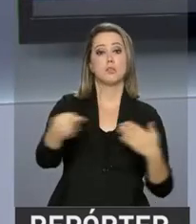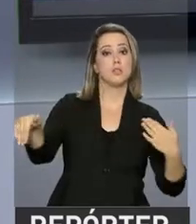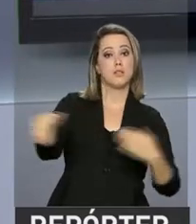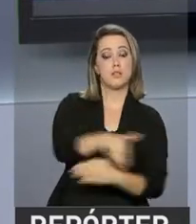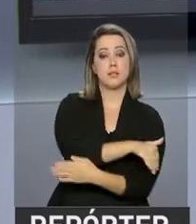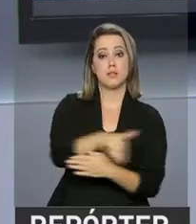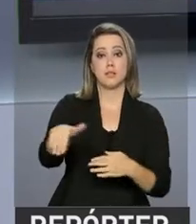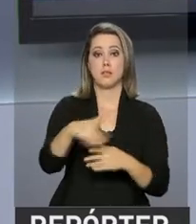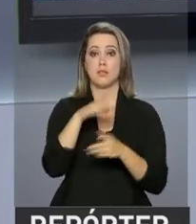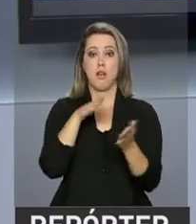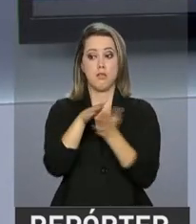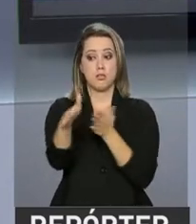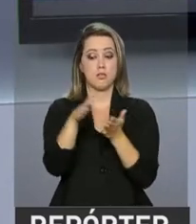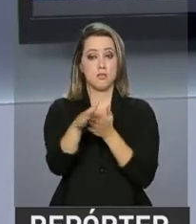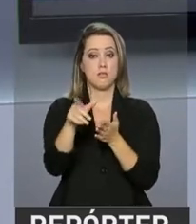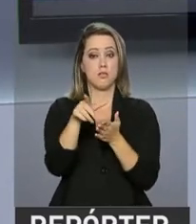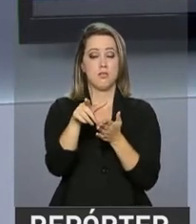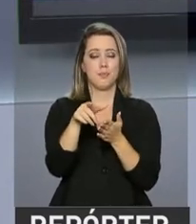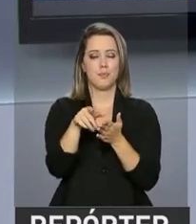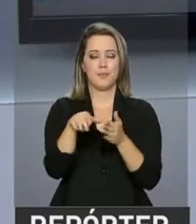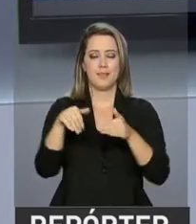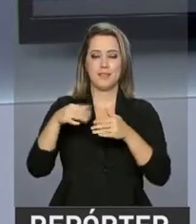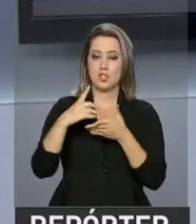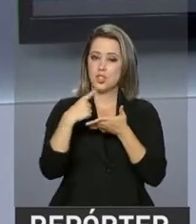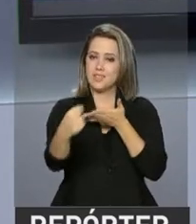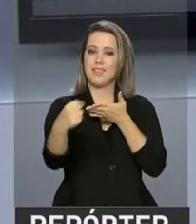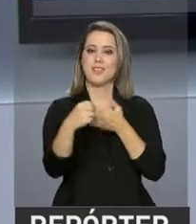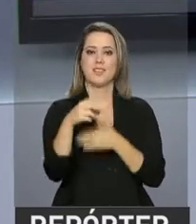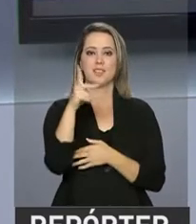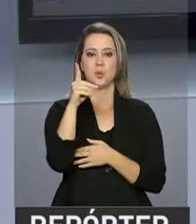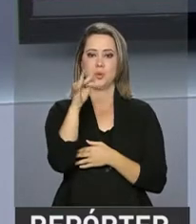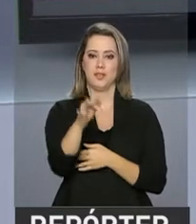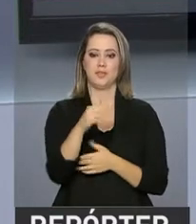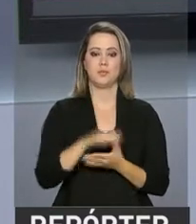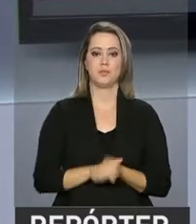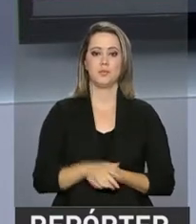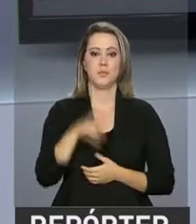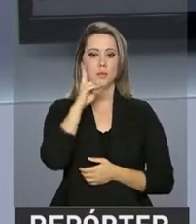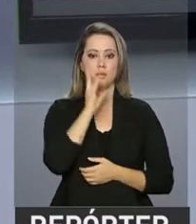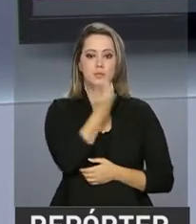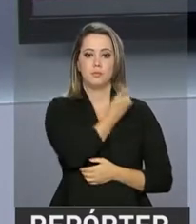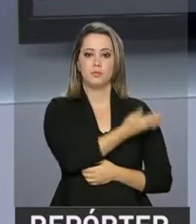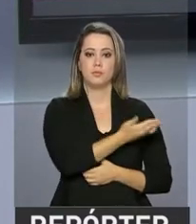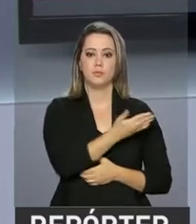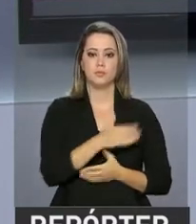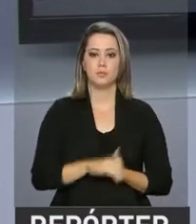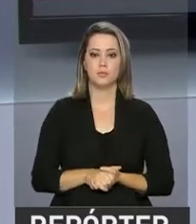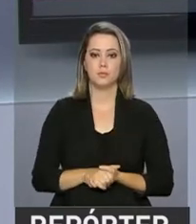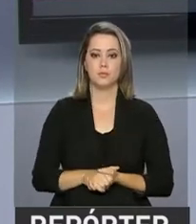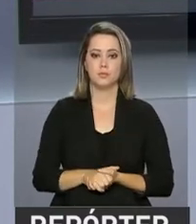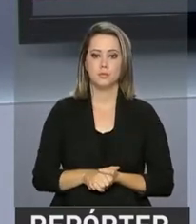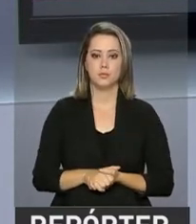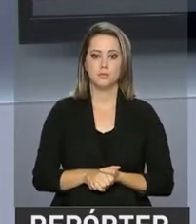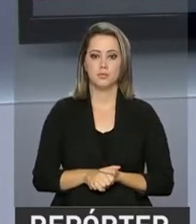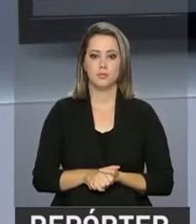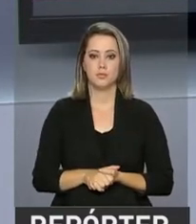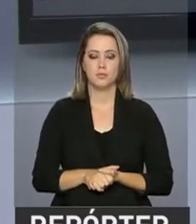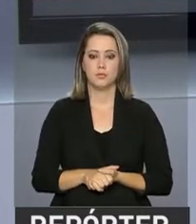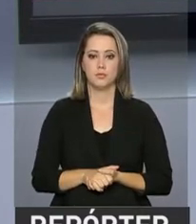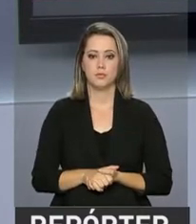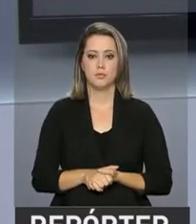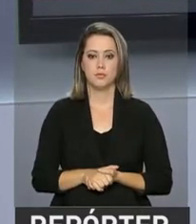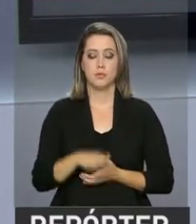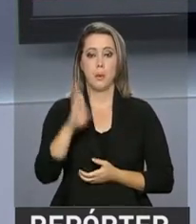rodovia de saída do distrito federal vamos lá aqui na tela nós temos imagens da